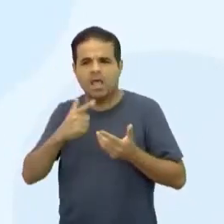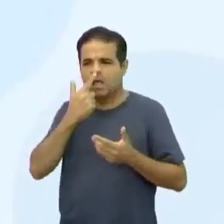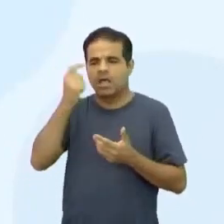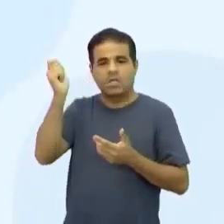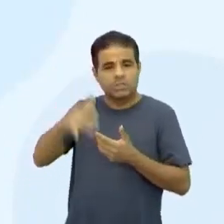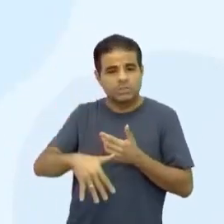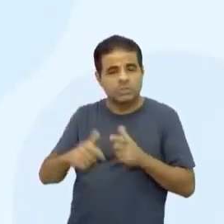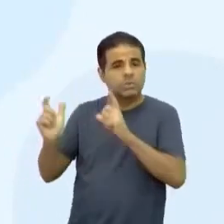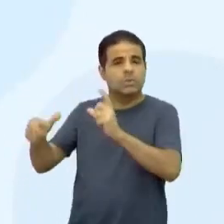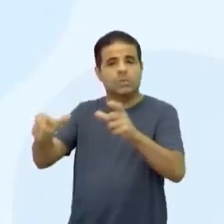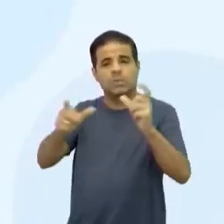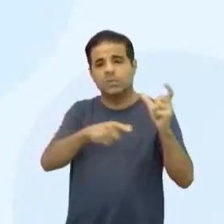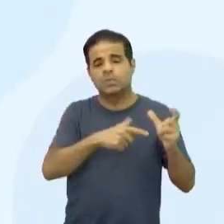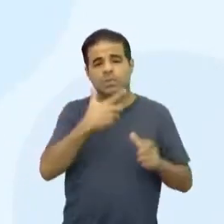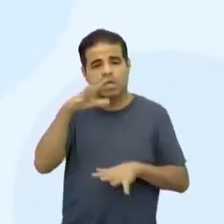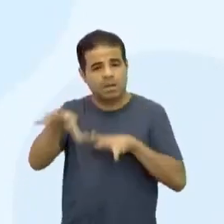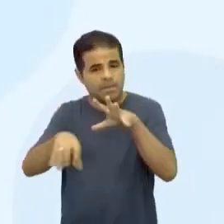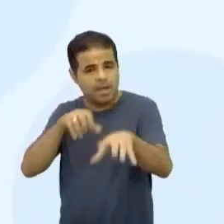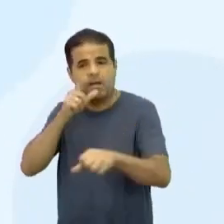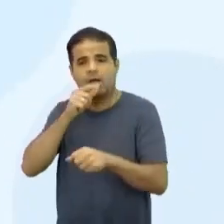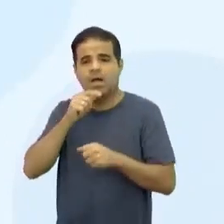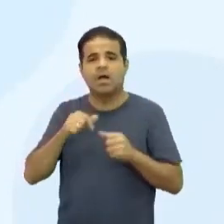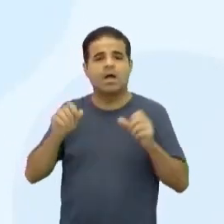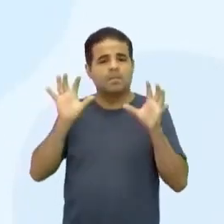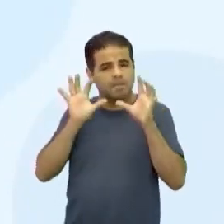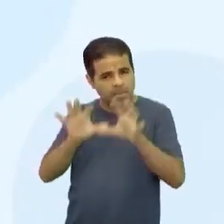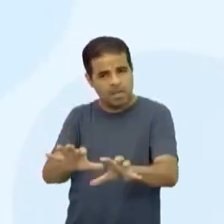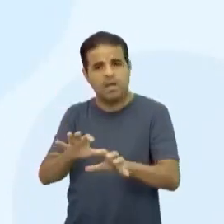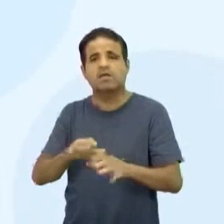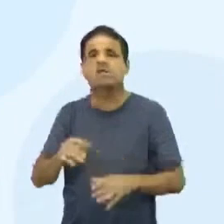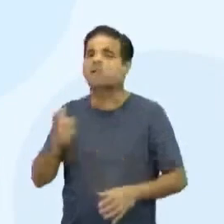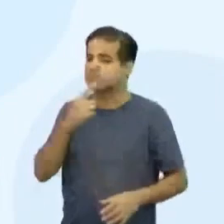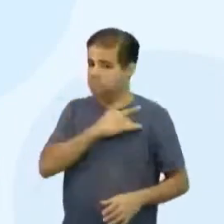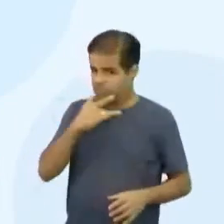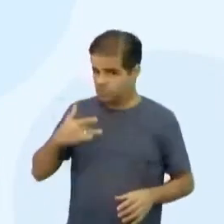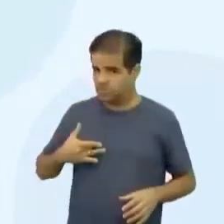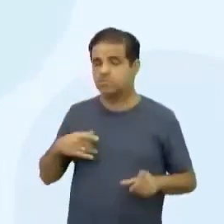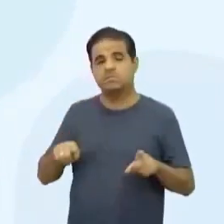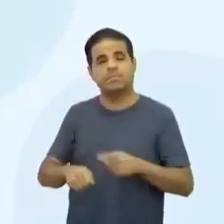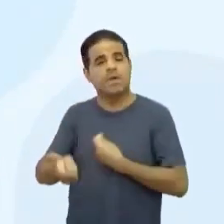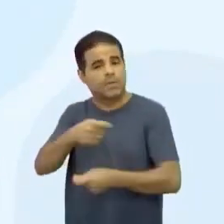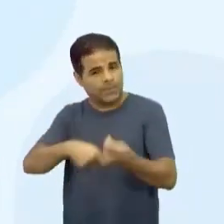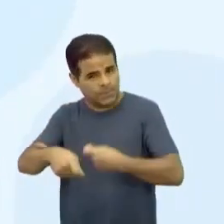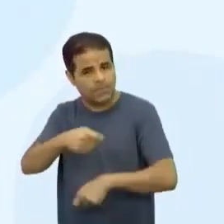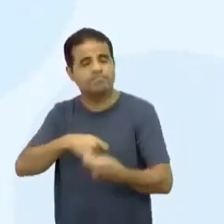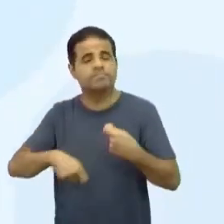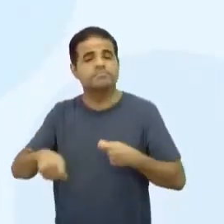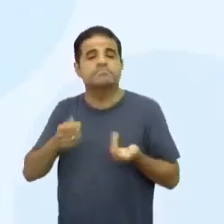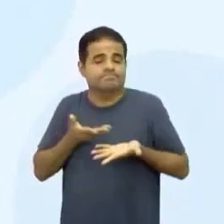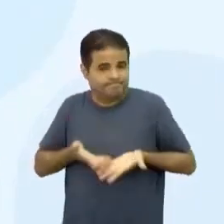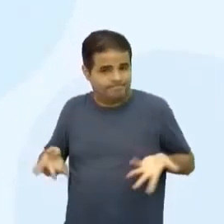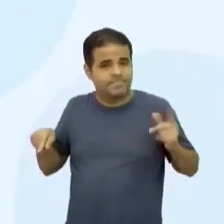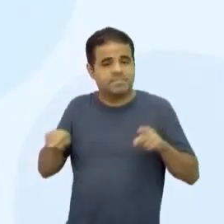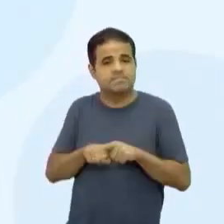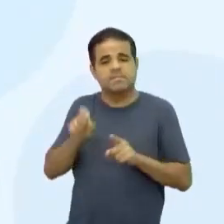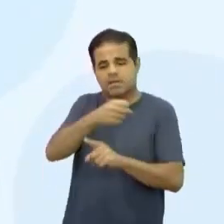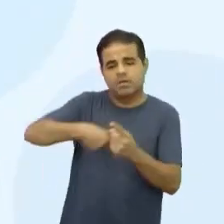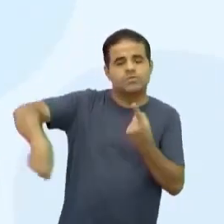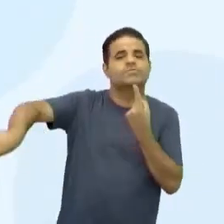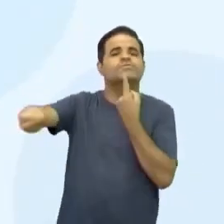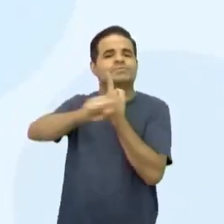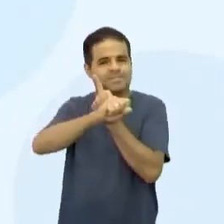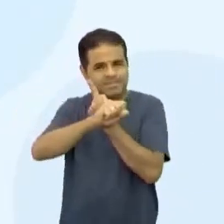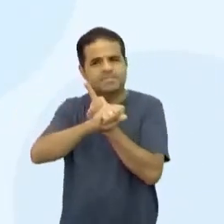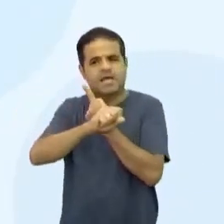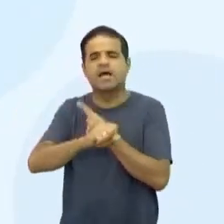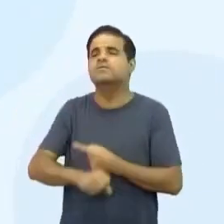lixo, bem como dos locais de coleta de água, e suas implicações para a saúde, economia e sociedade. Então